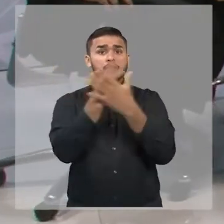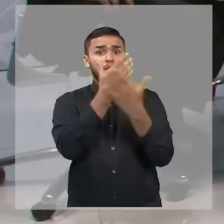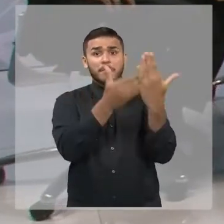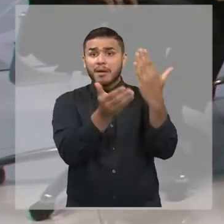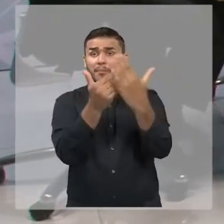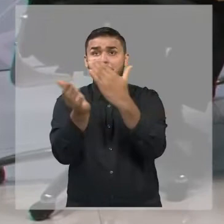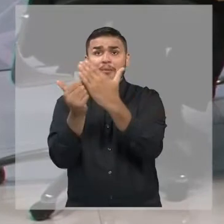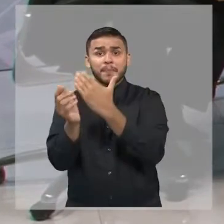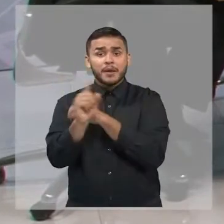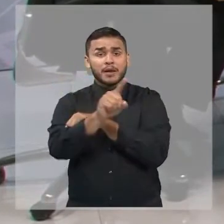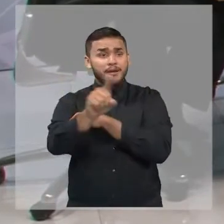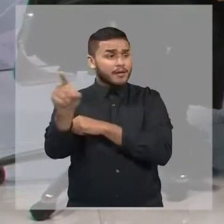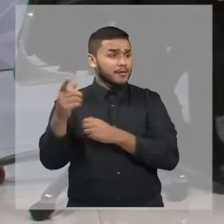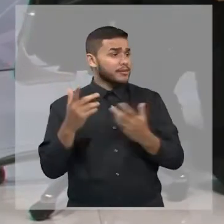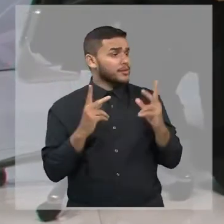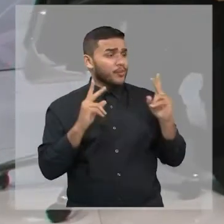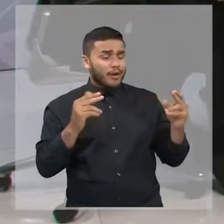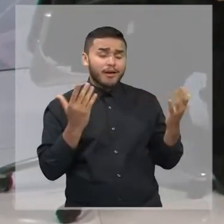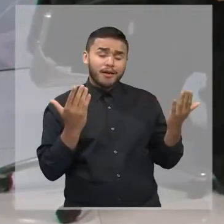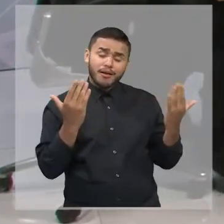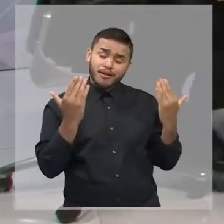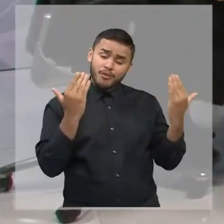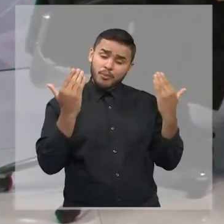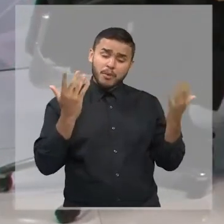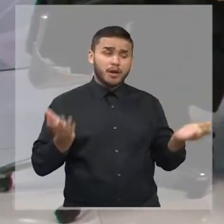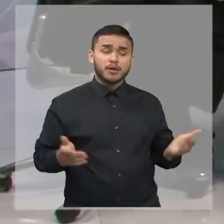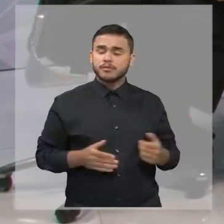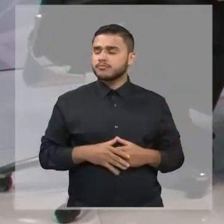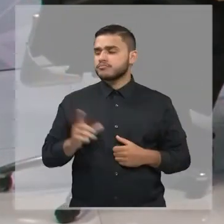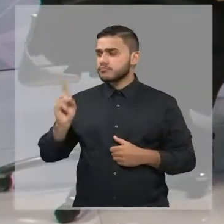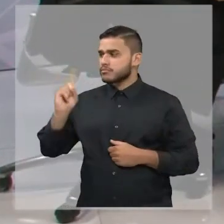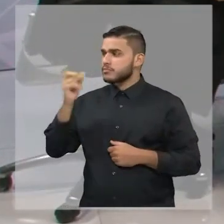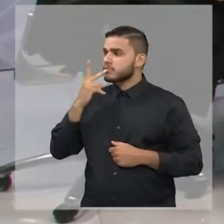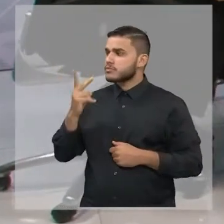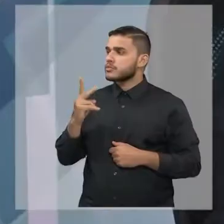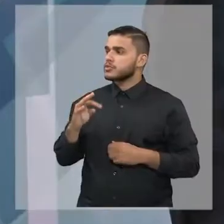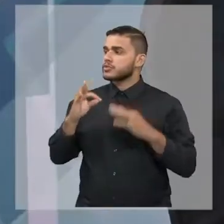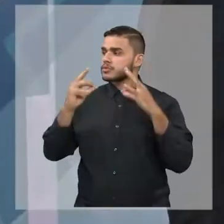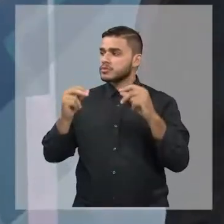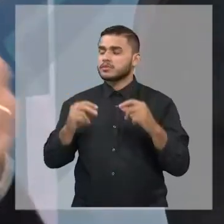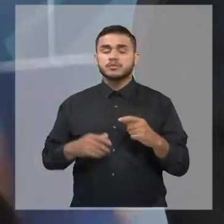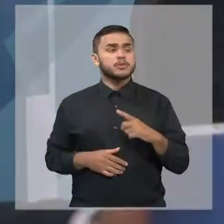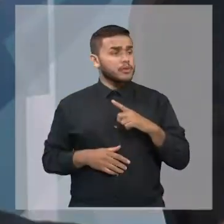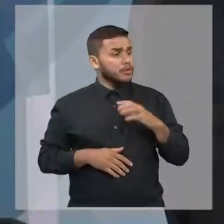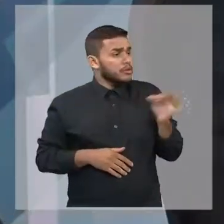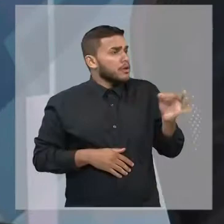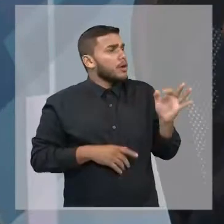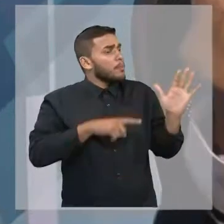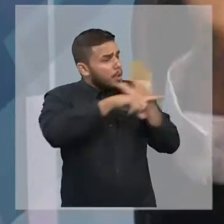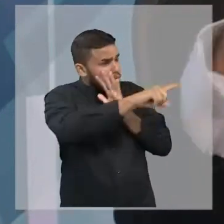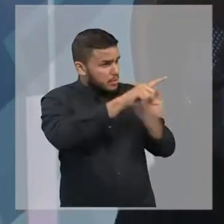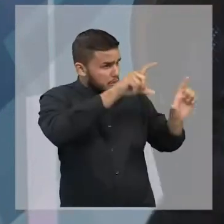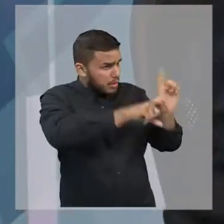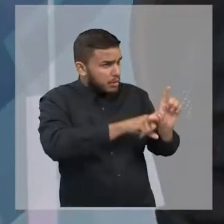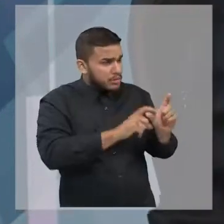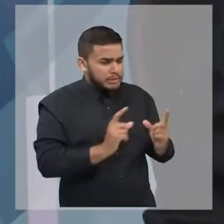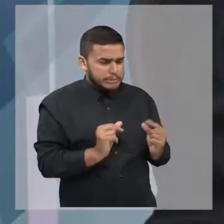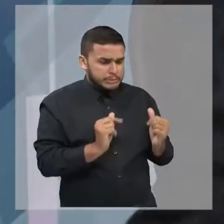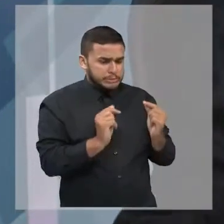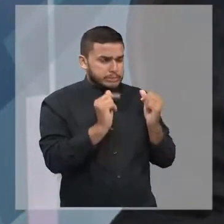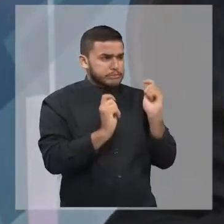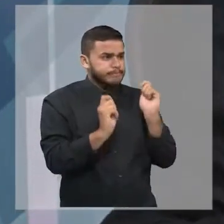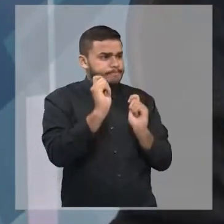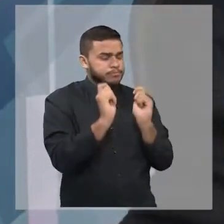ser francos. Ele é a mesma conta. Determinados setores para que apoiem. Não existe déficit no orçamento da União? Ele não